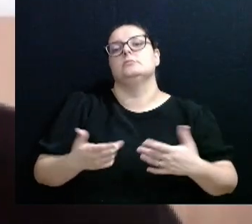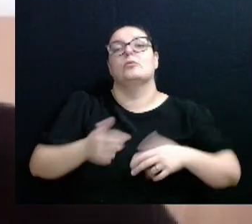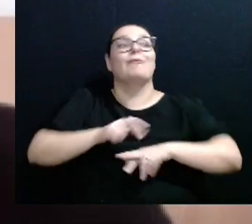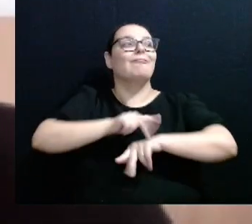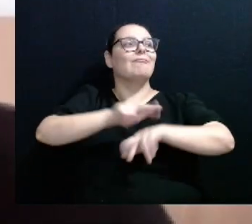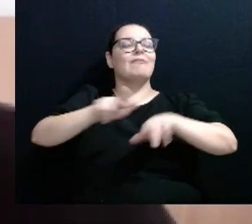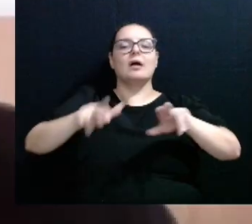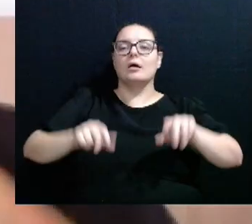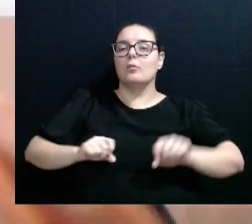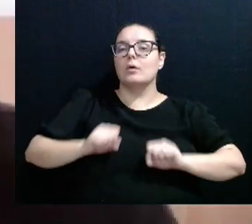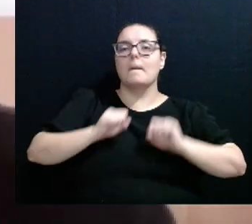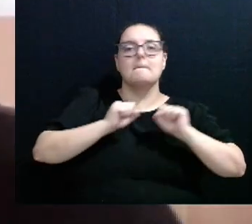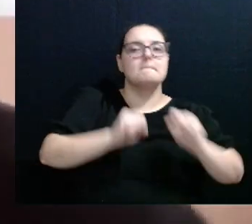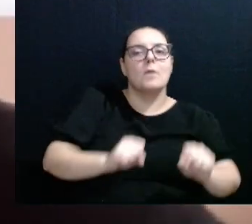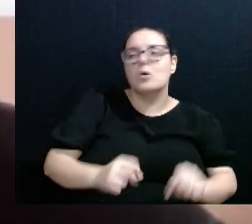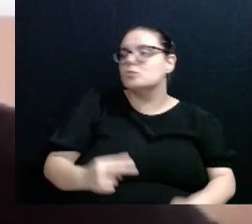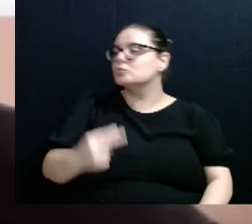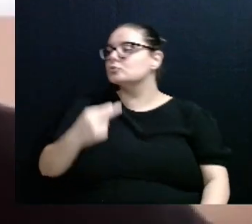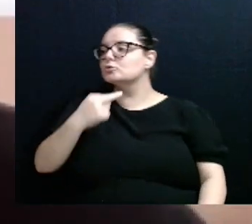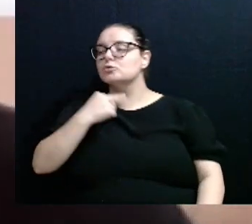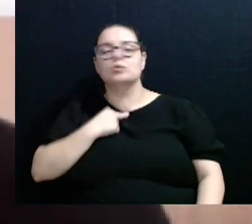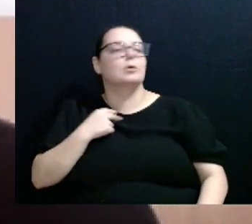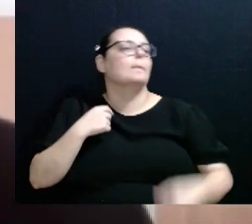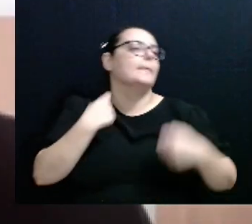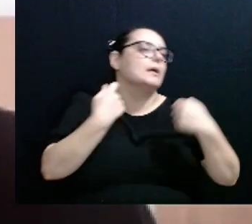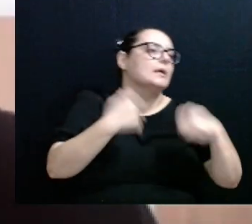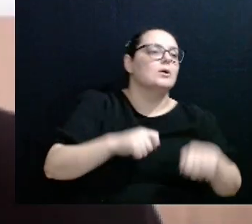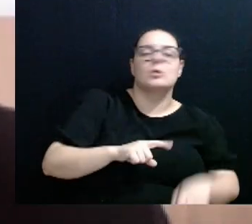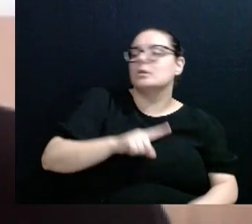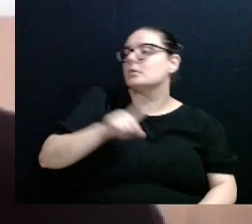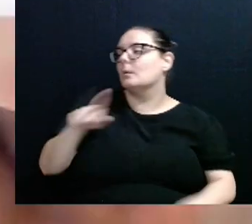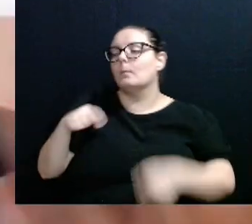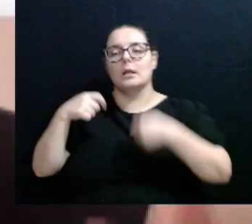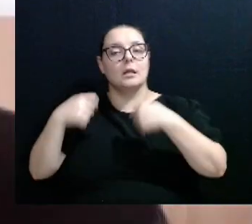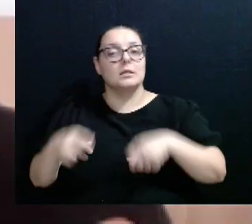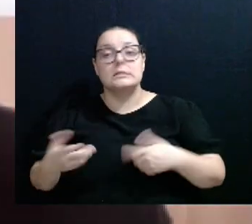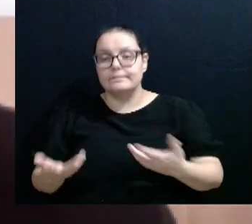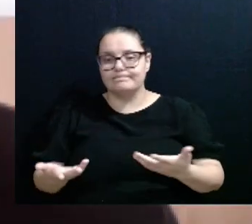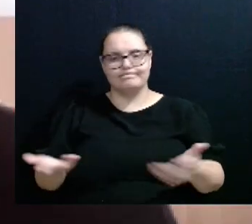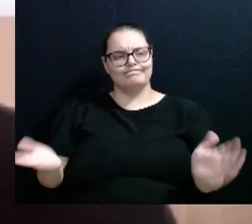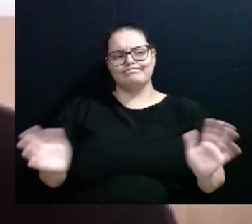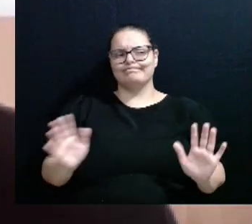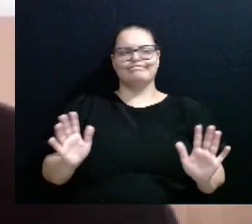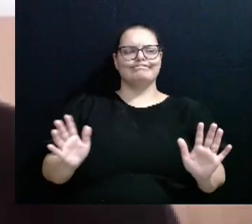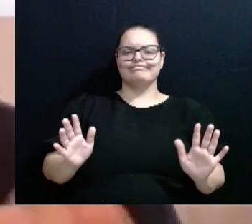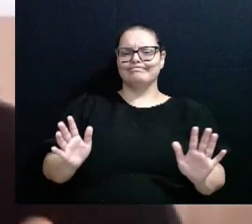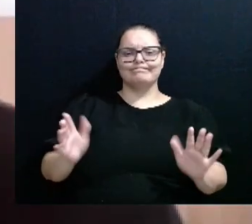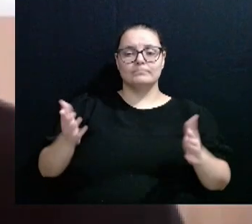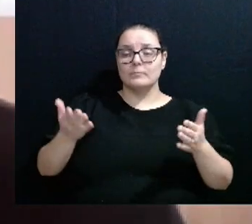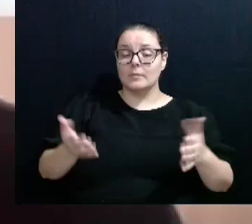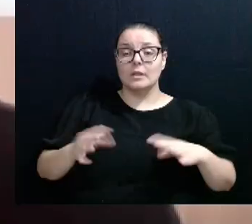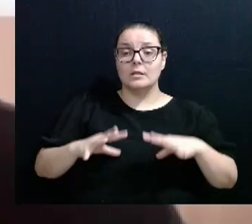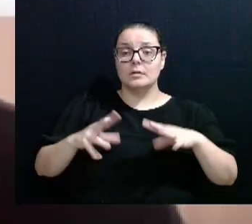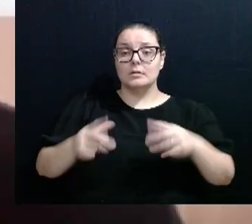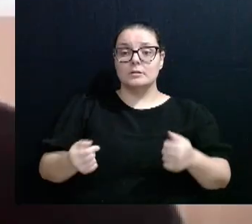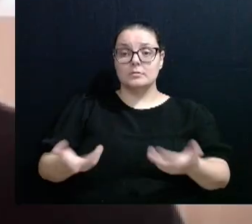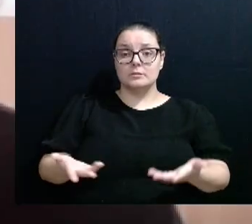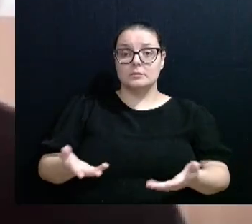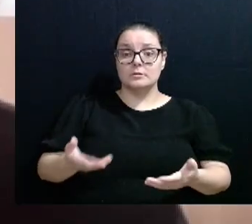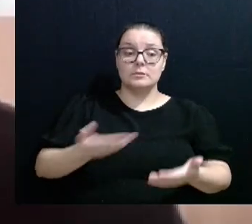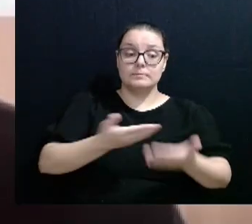pode, o que não pode, o que deve, o que não deve. E isso tudo que eu estou estudando